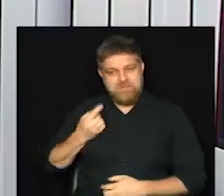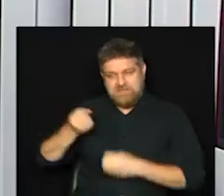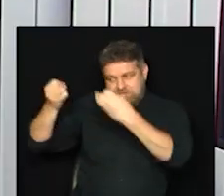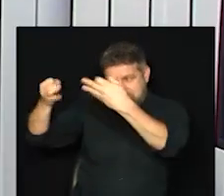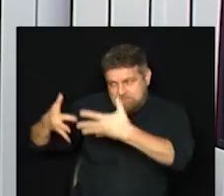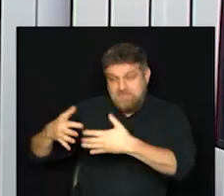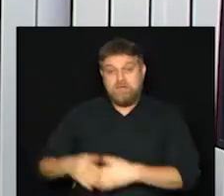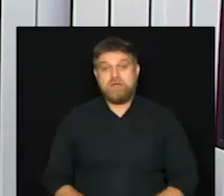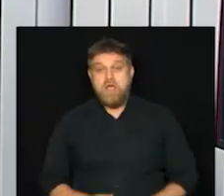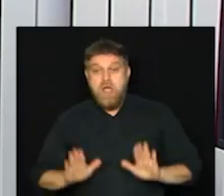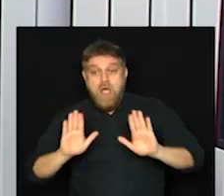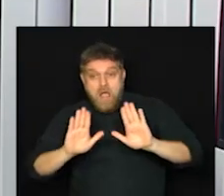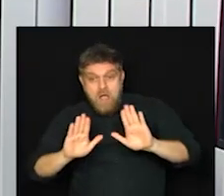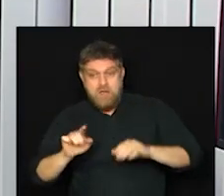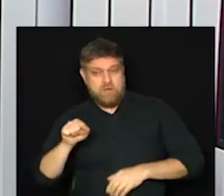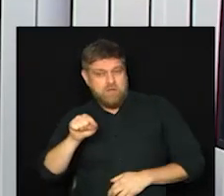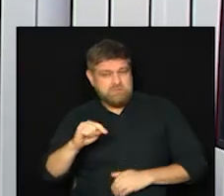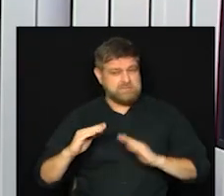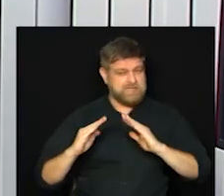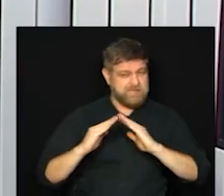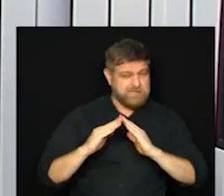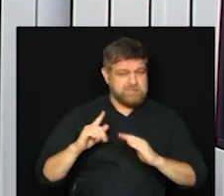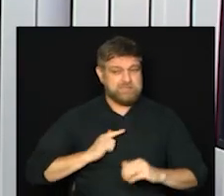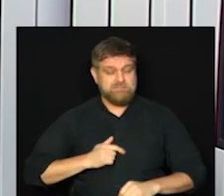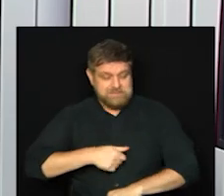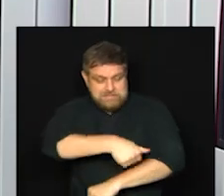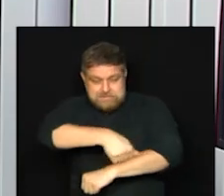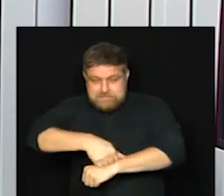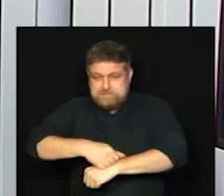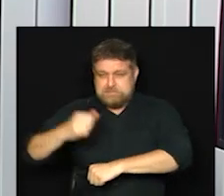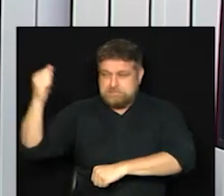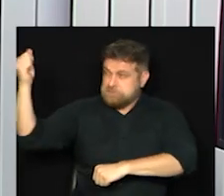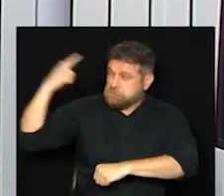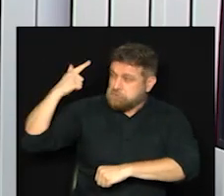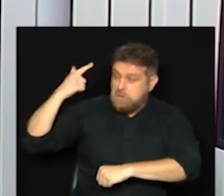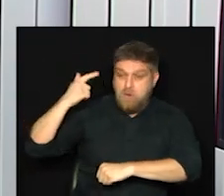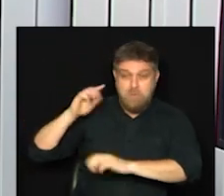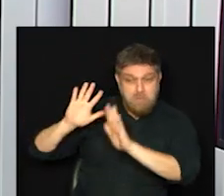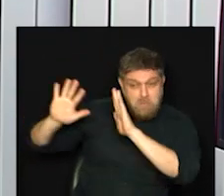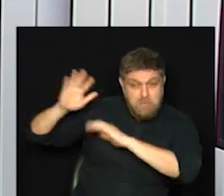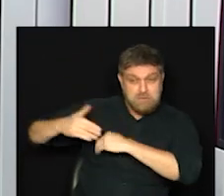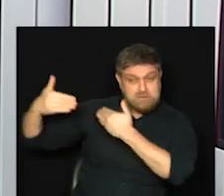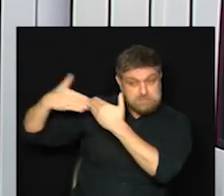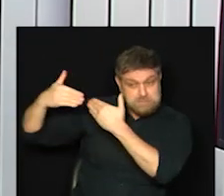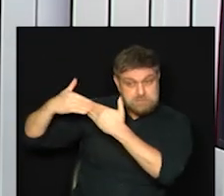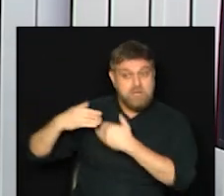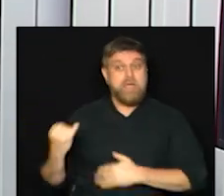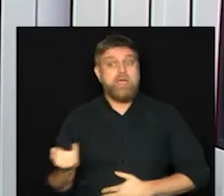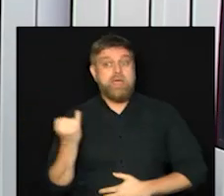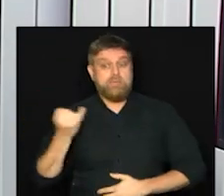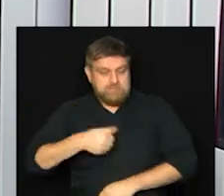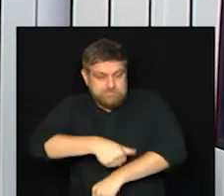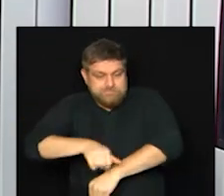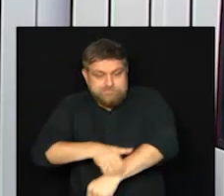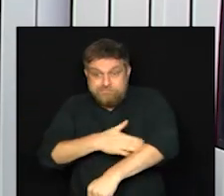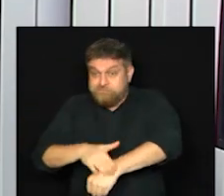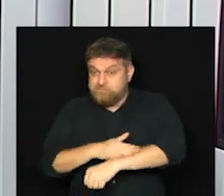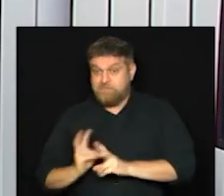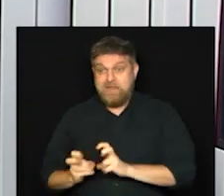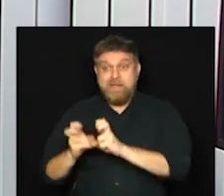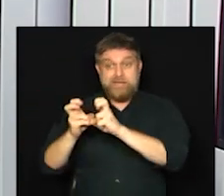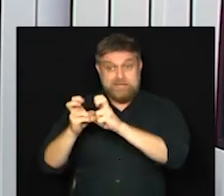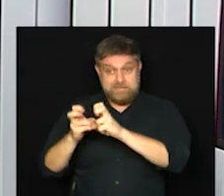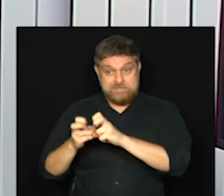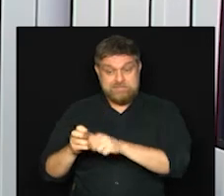Agora com você aí de casa, você utiliza o protetor solar todos os dias? Porque ele é muito importante no combate ao câncer de